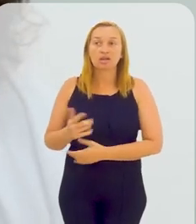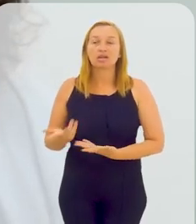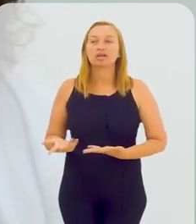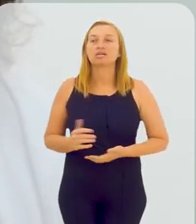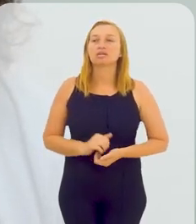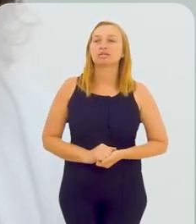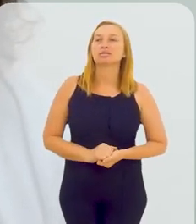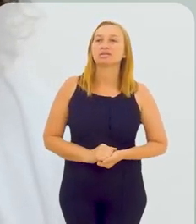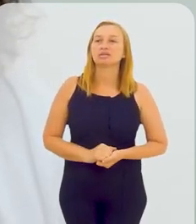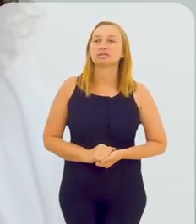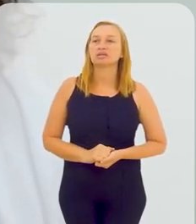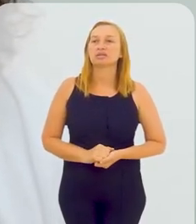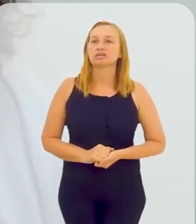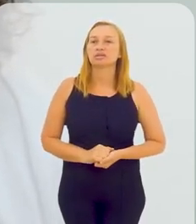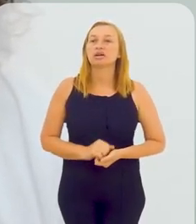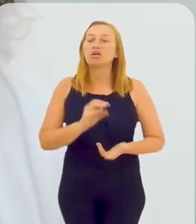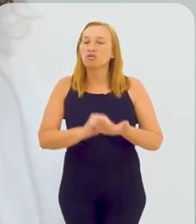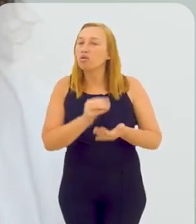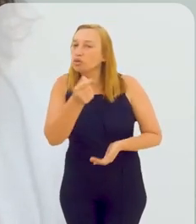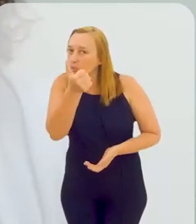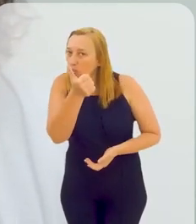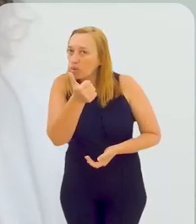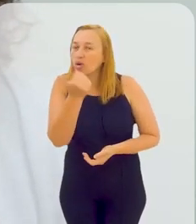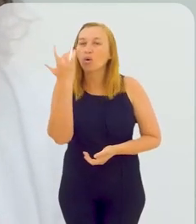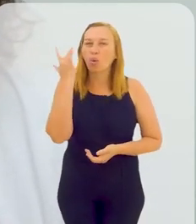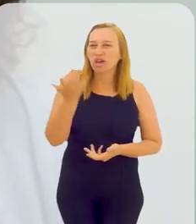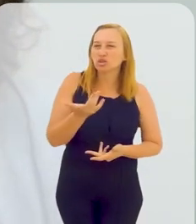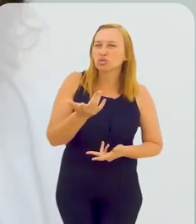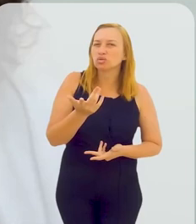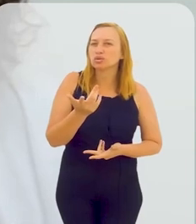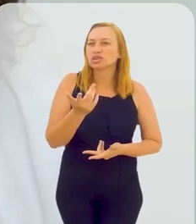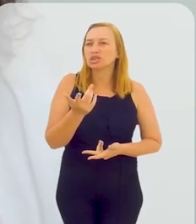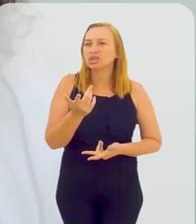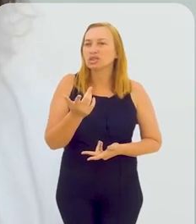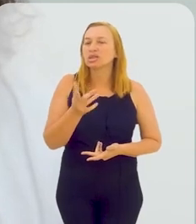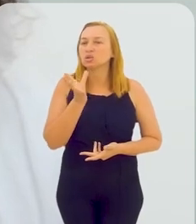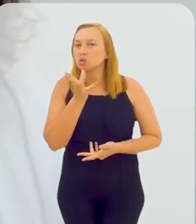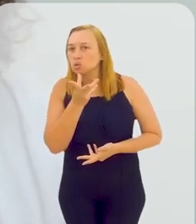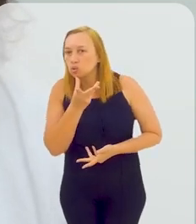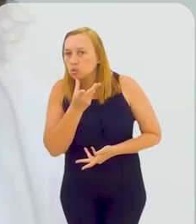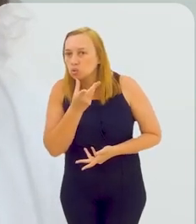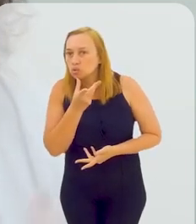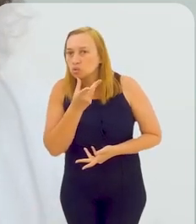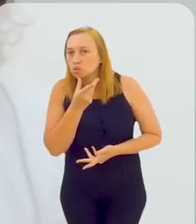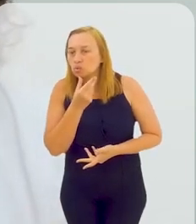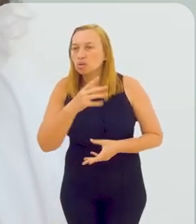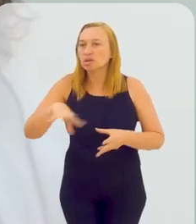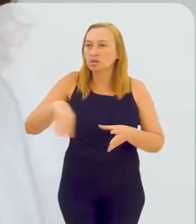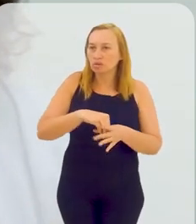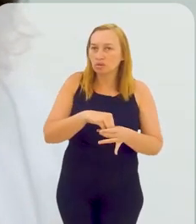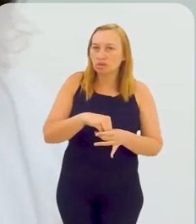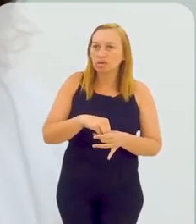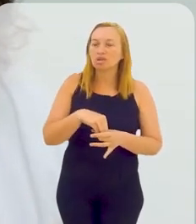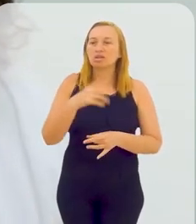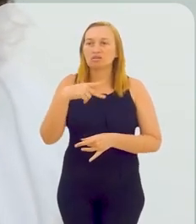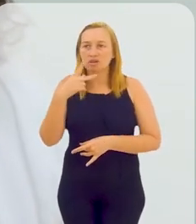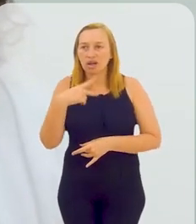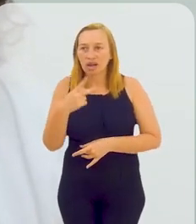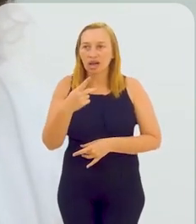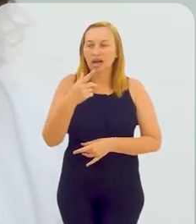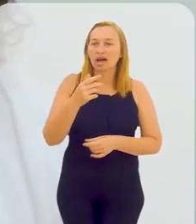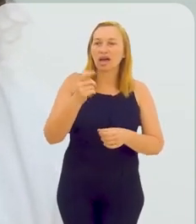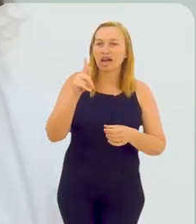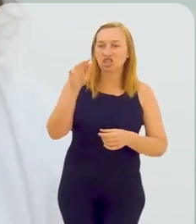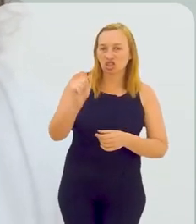Nessa década da ação, né, que falta pouco, acho que a gente... demorou, né, até engrenar e conseguir falar de